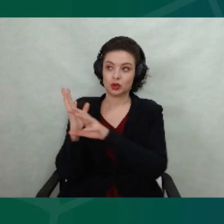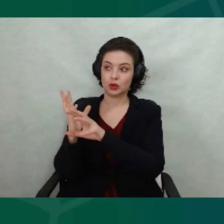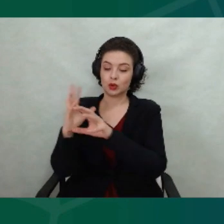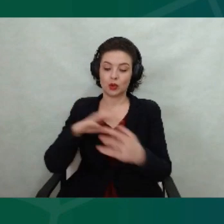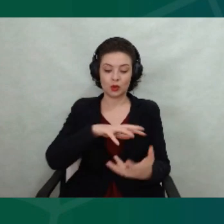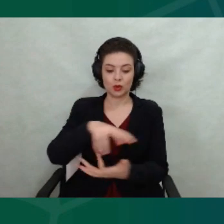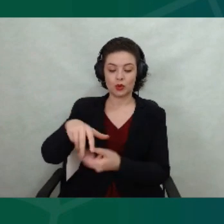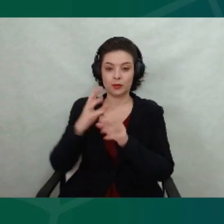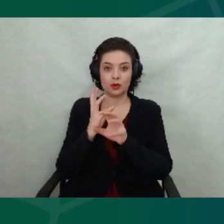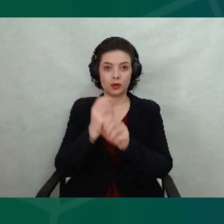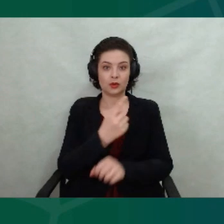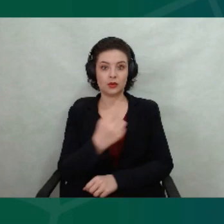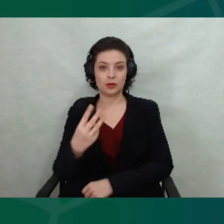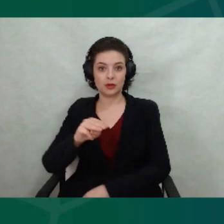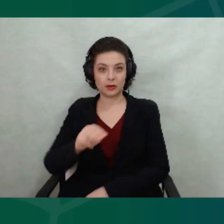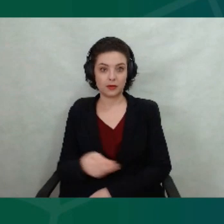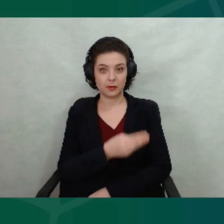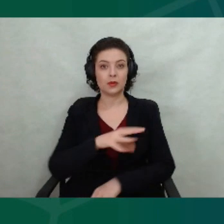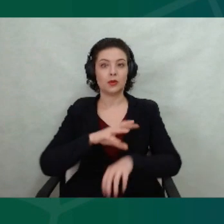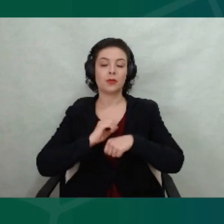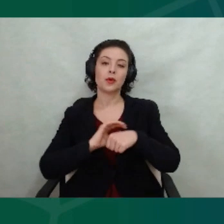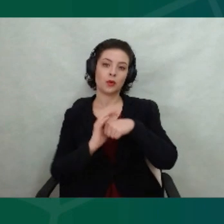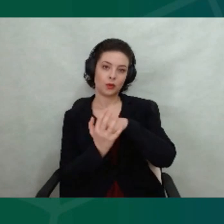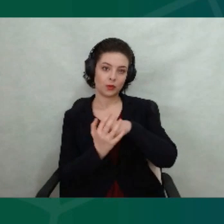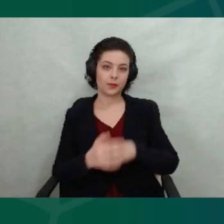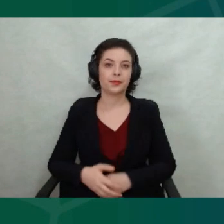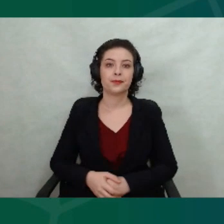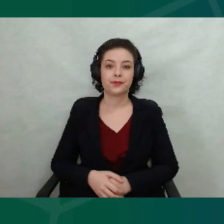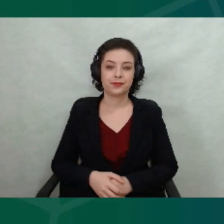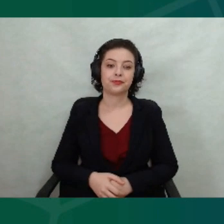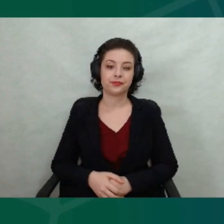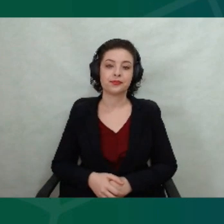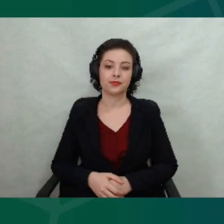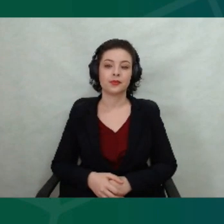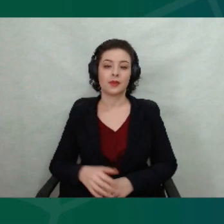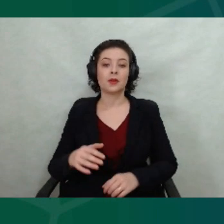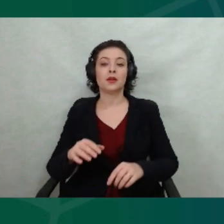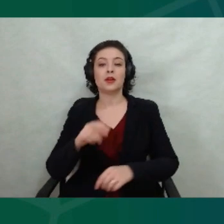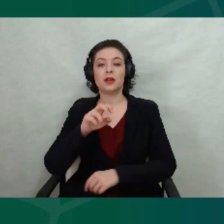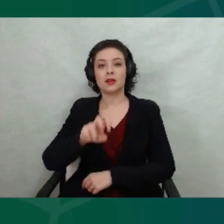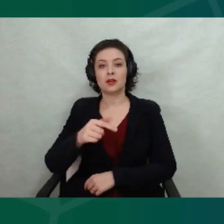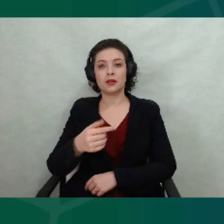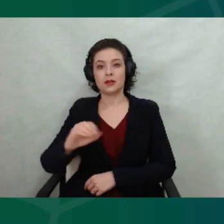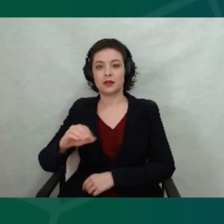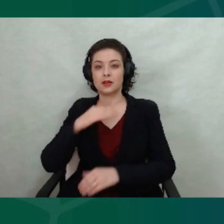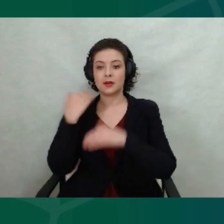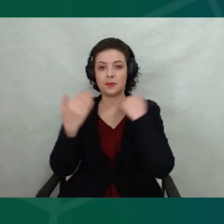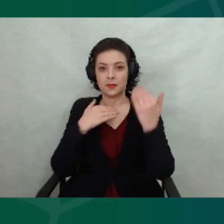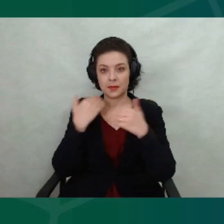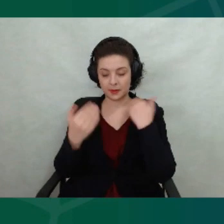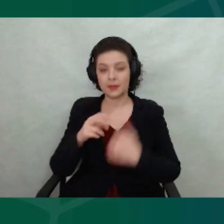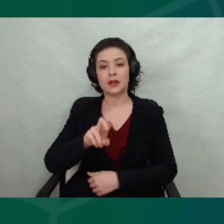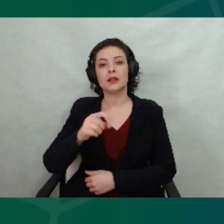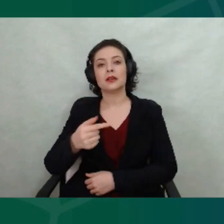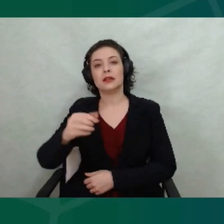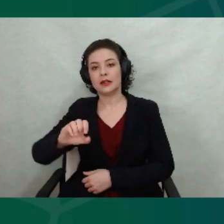milhões de casos de Covid-19, né? Com 570 mil óbitos. Esses números aumentam cada